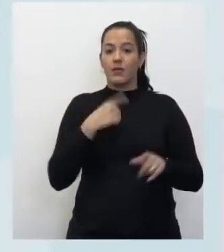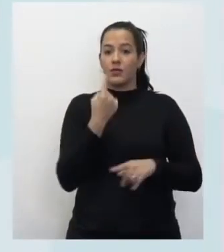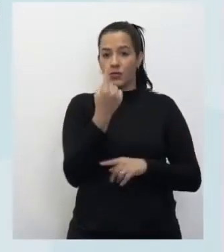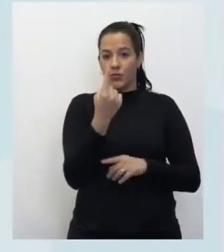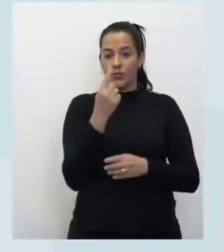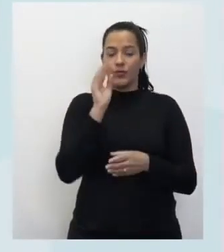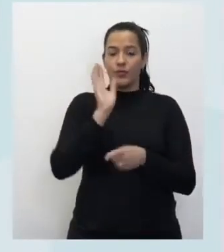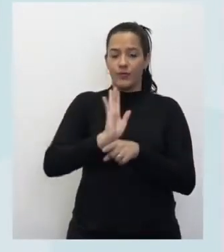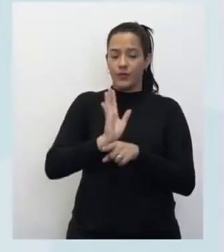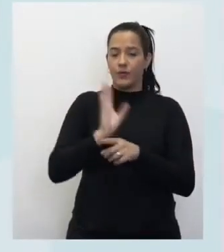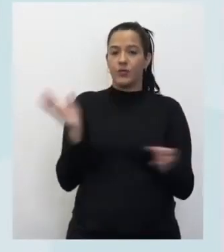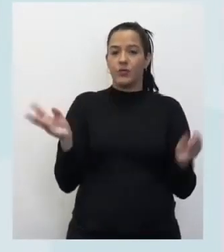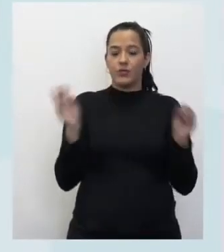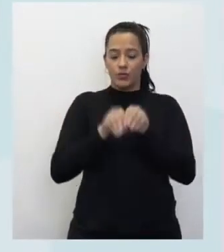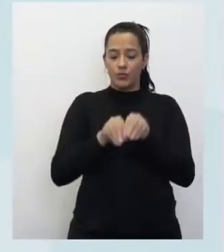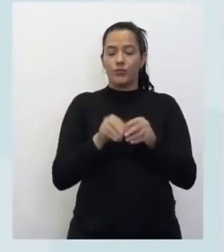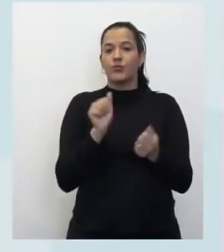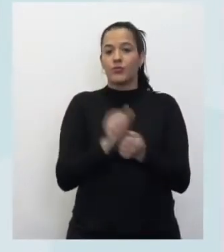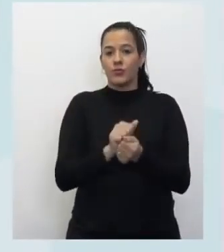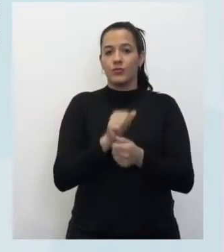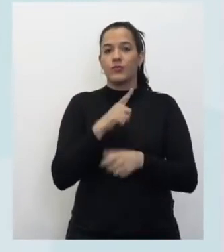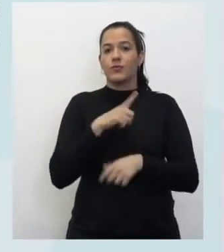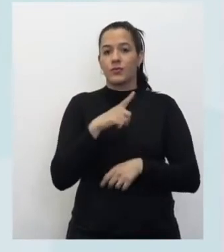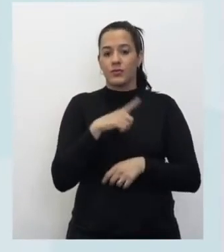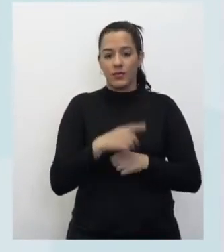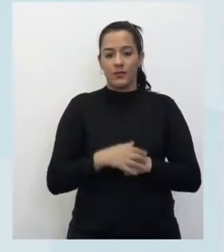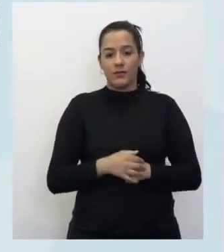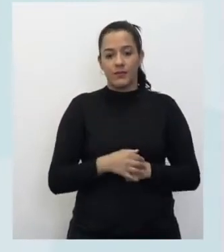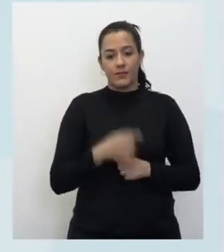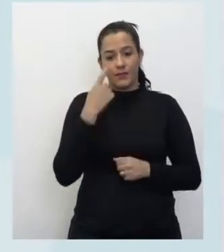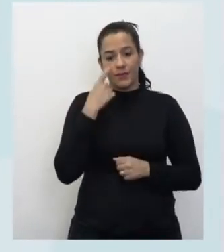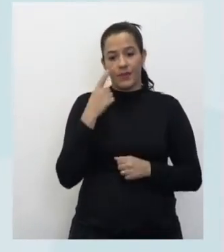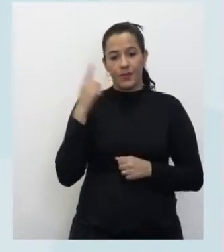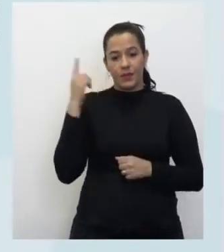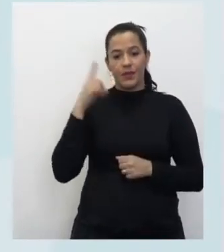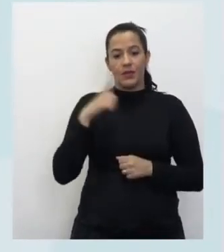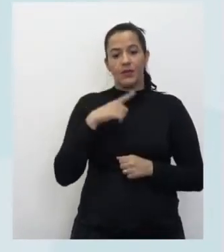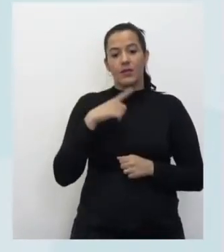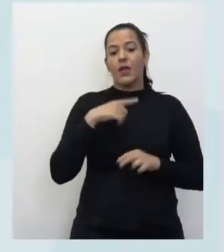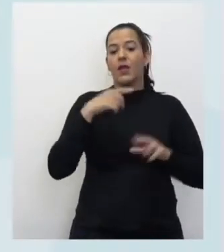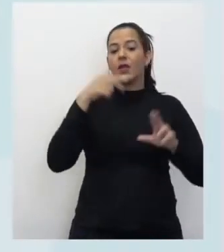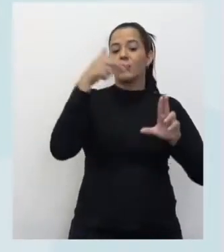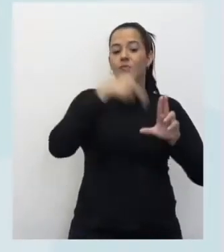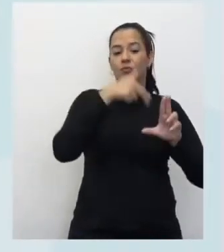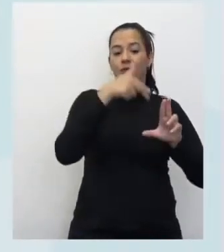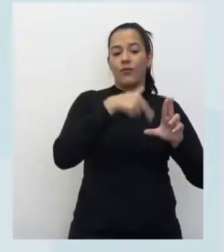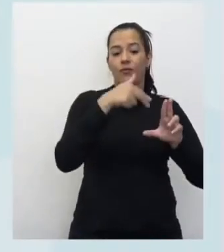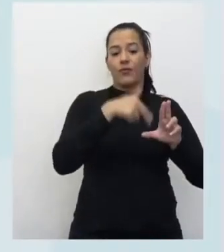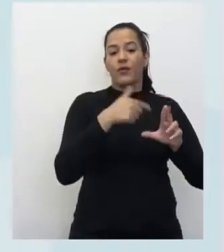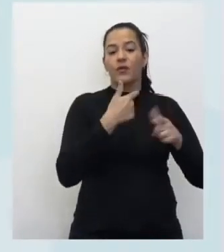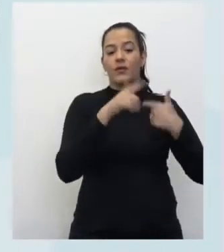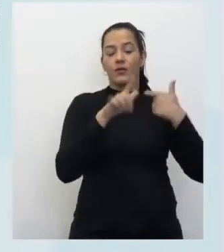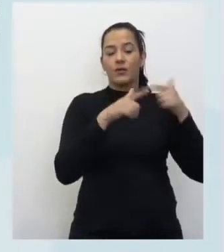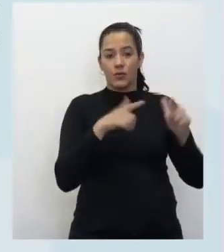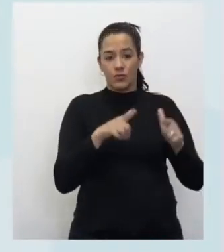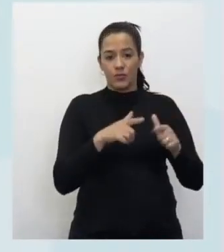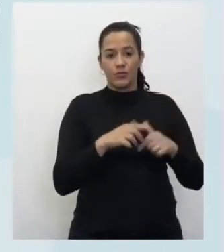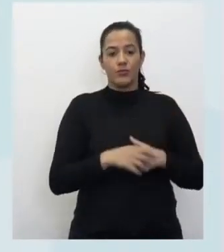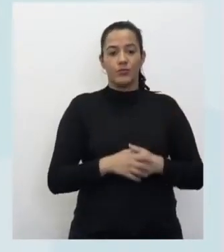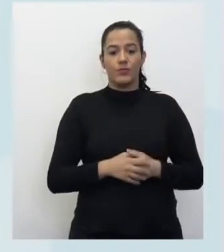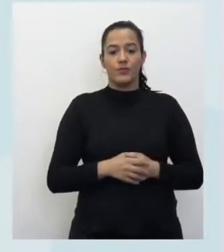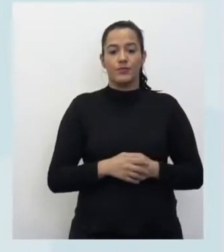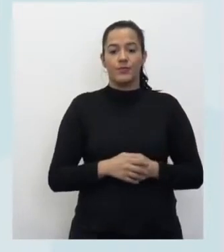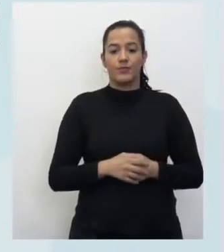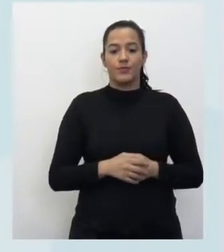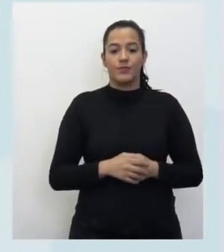Bino lá da Carga Pesada, que está acabando, conversa com a personagem da novela Y, que terá início... Ah, não, mas aí já é uma outra situação.